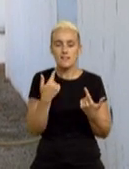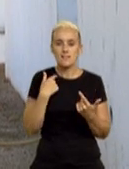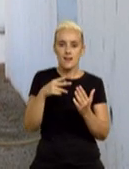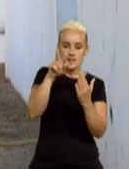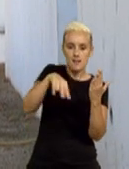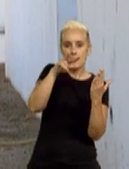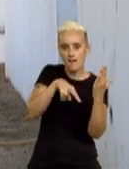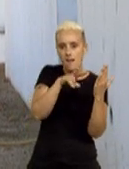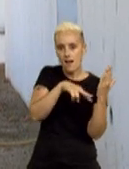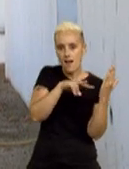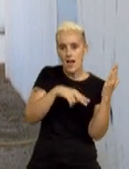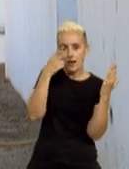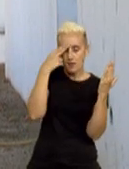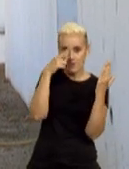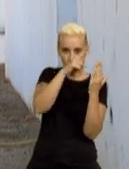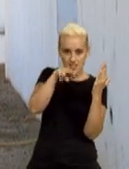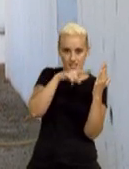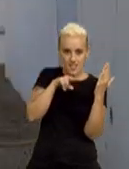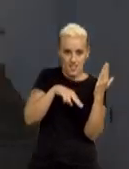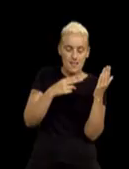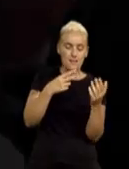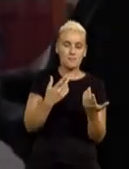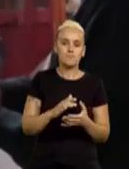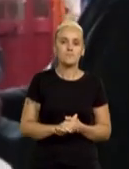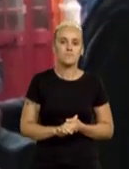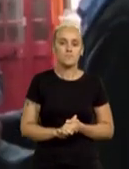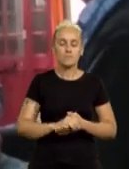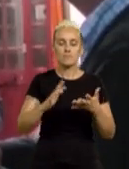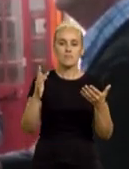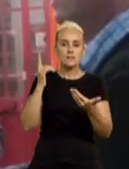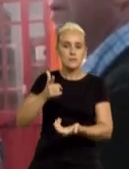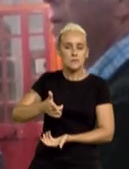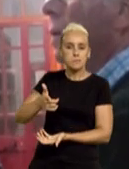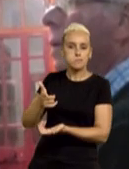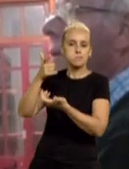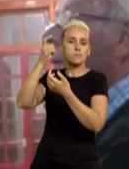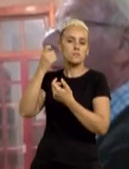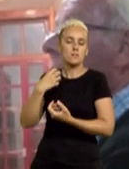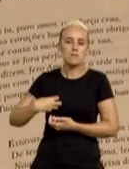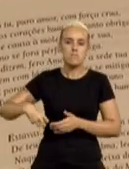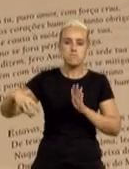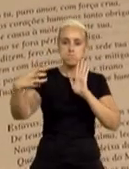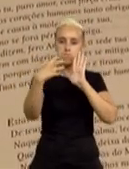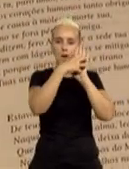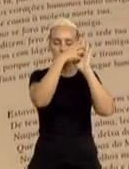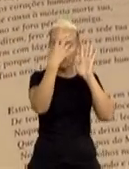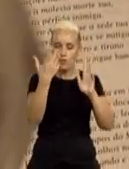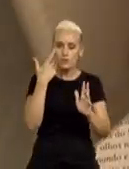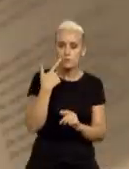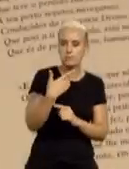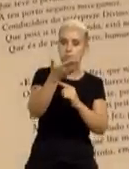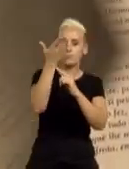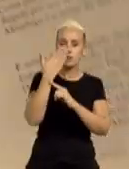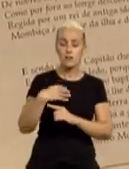os versos do Camões, que é para depois dizer. As armas e os barões assinalados. Que